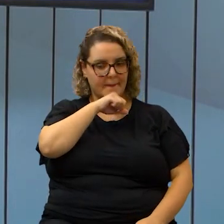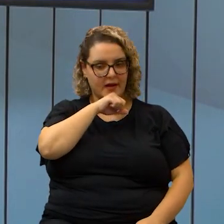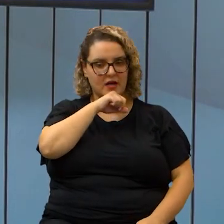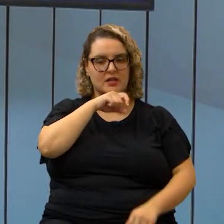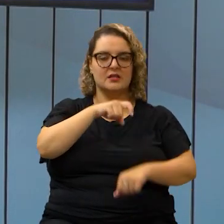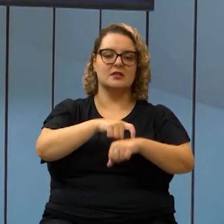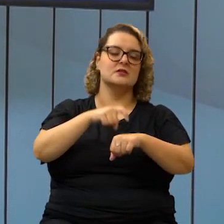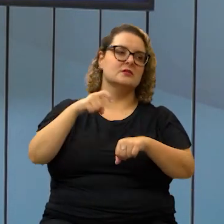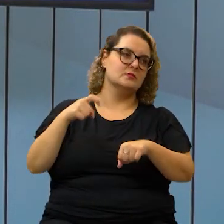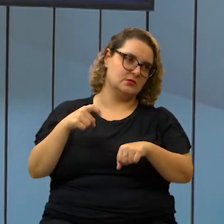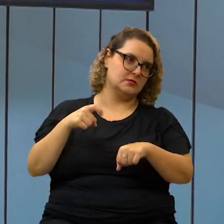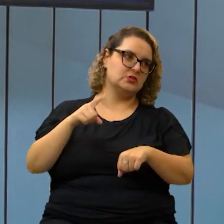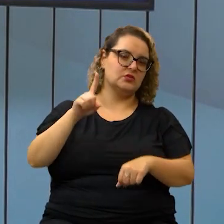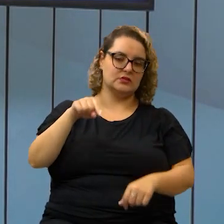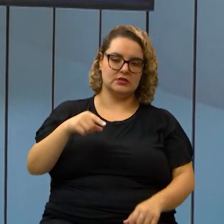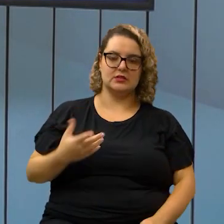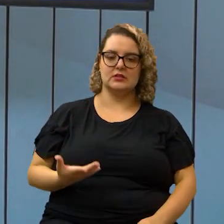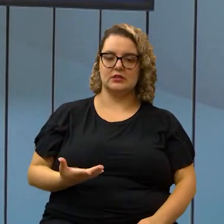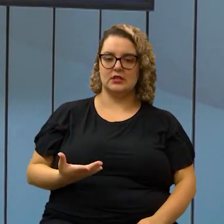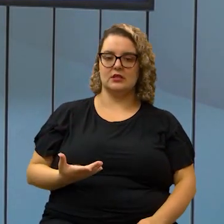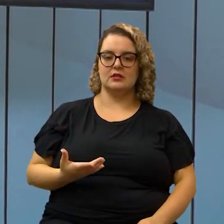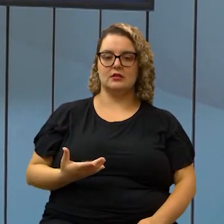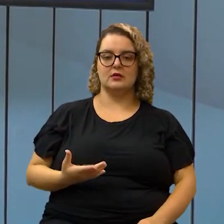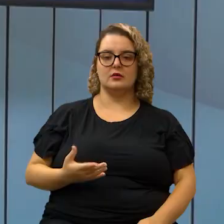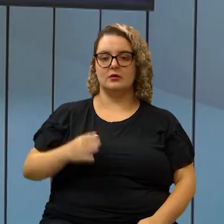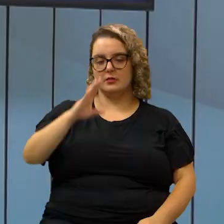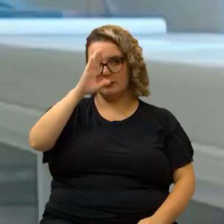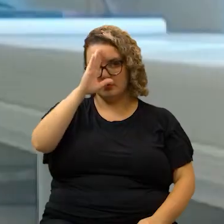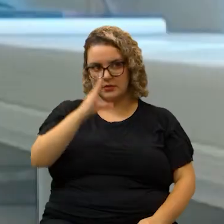que é considerado como crucial?